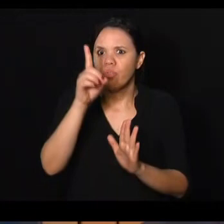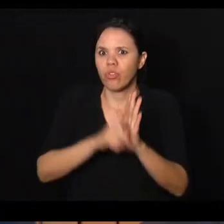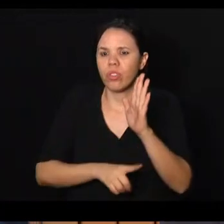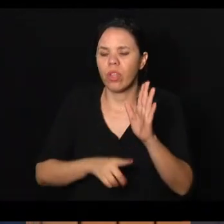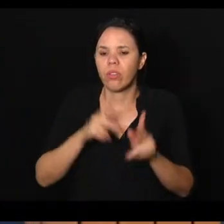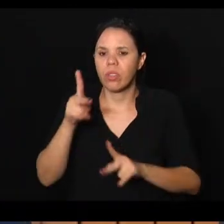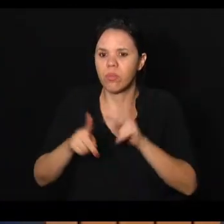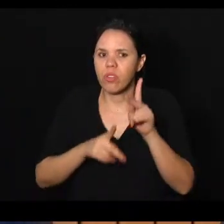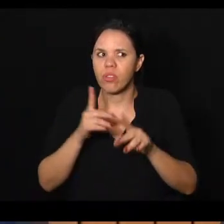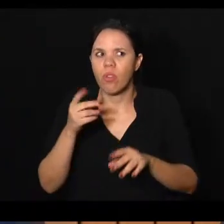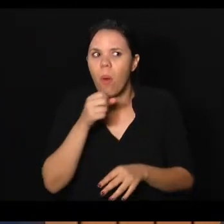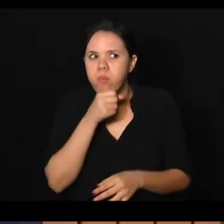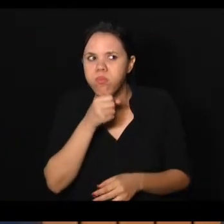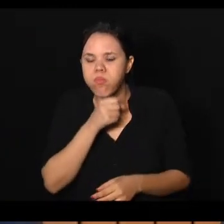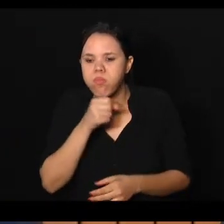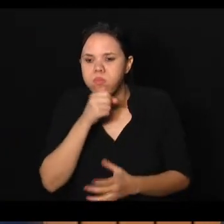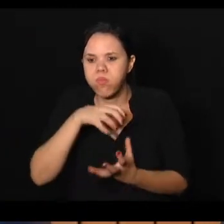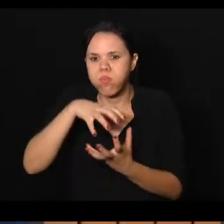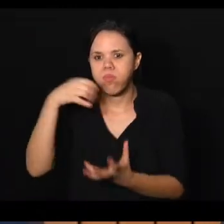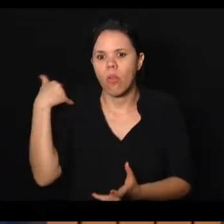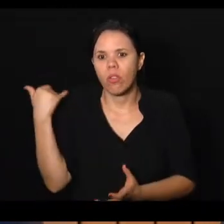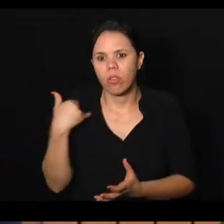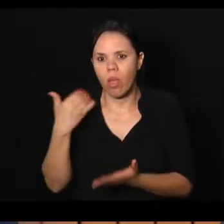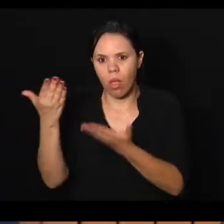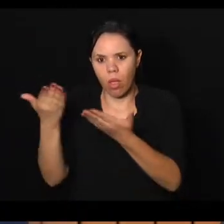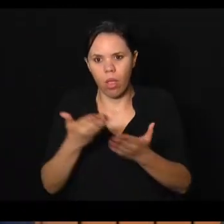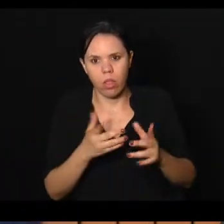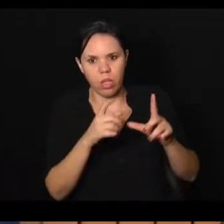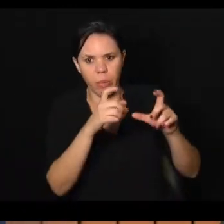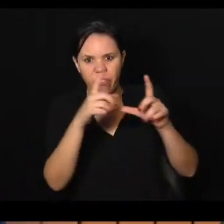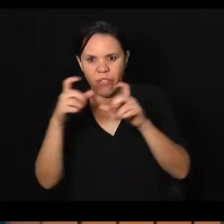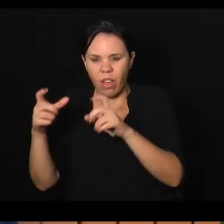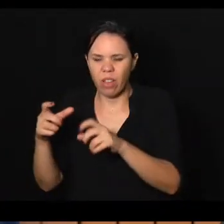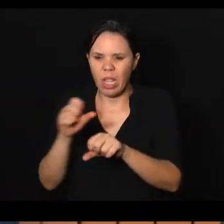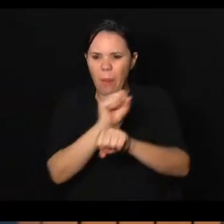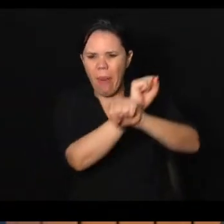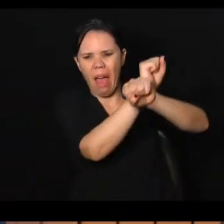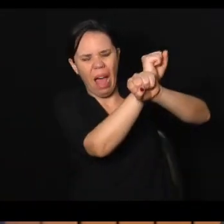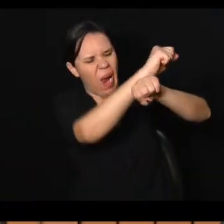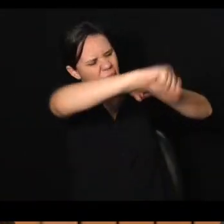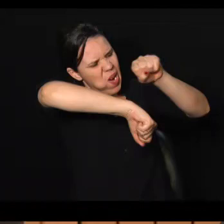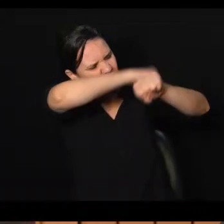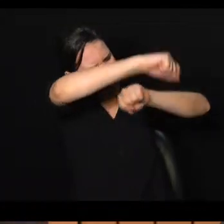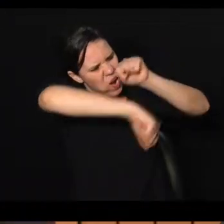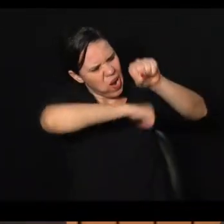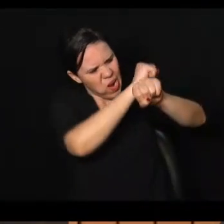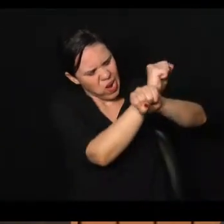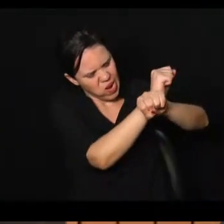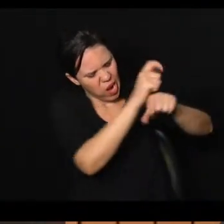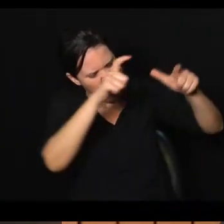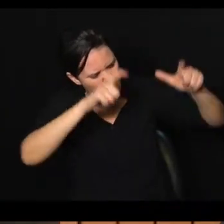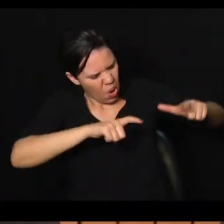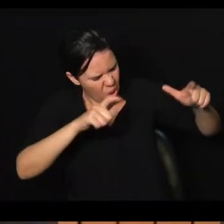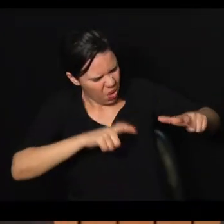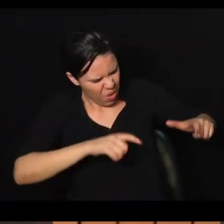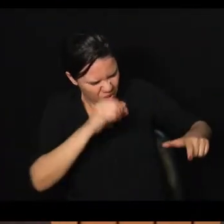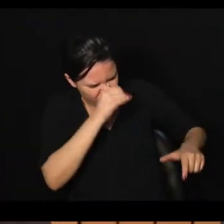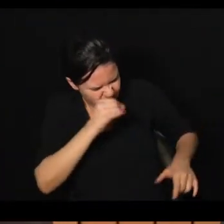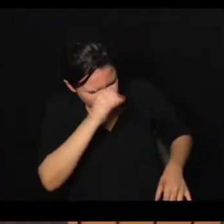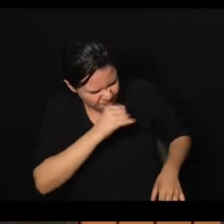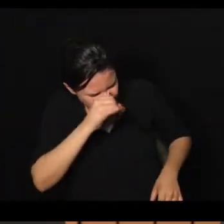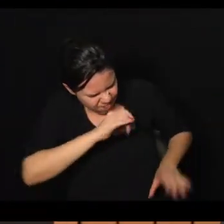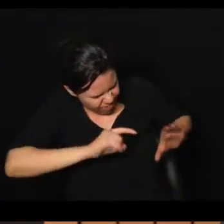estamos recebendo imagens de idosos amarrados em chiqueiros no fundo do quintal das